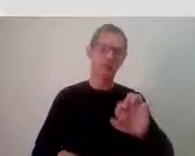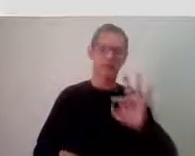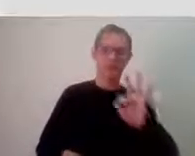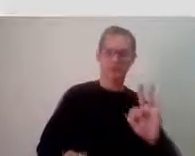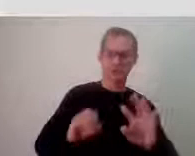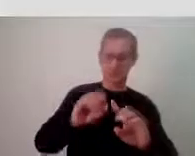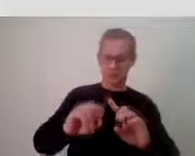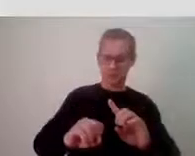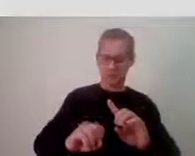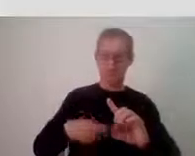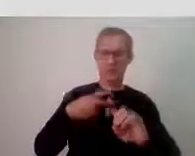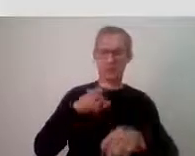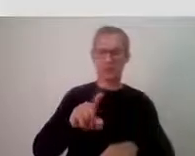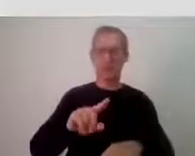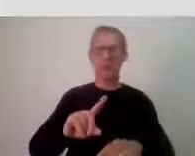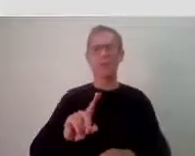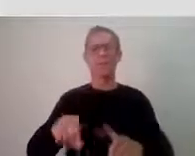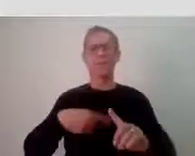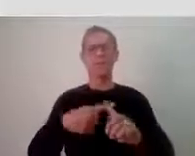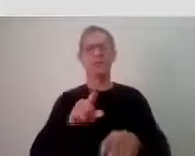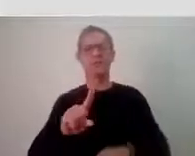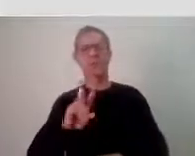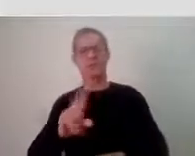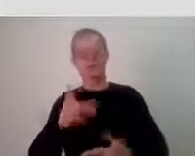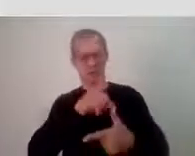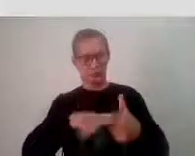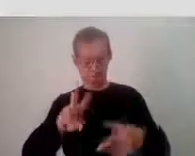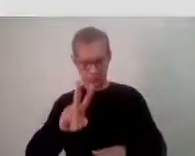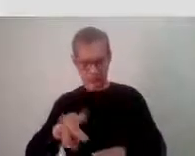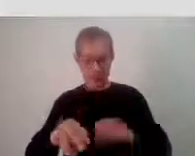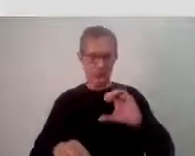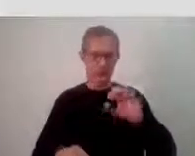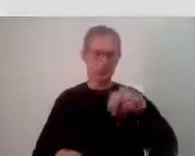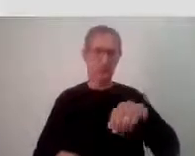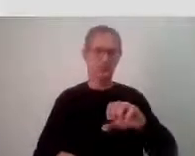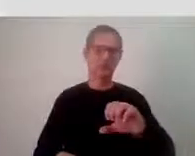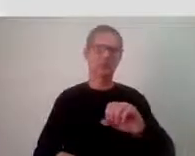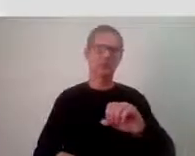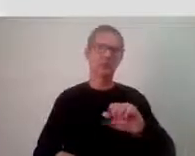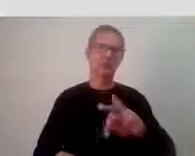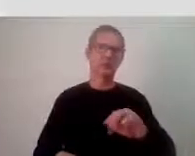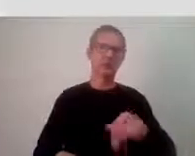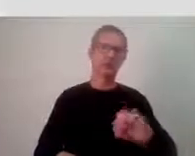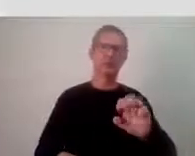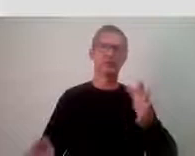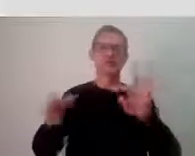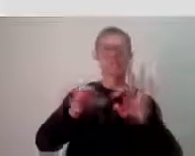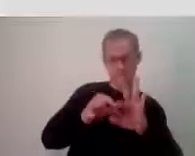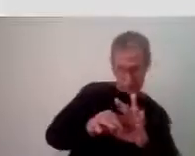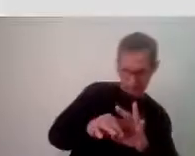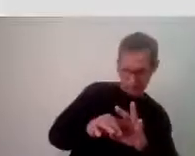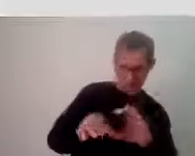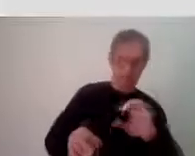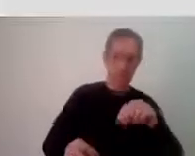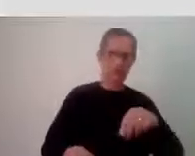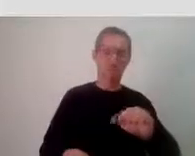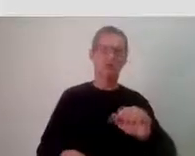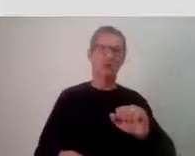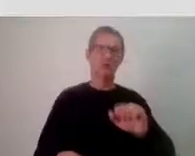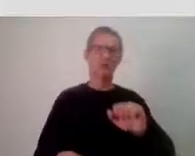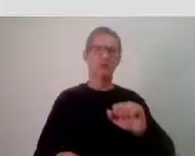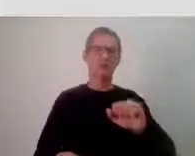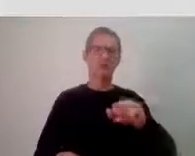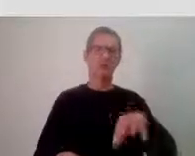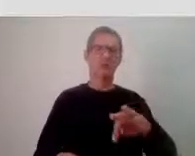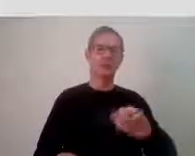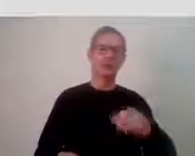a 1. 1 mais 1, 2, dividido por 2. Constante, integral de constante, Constante vezes a minha